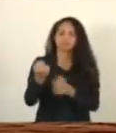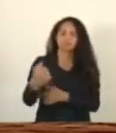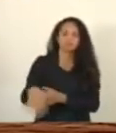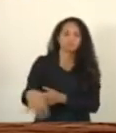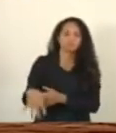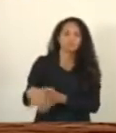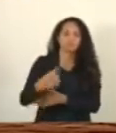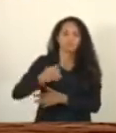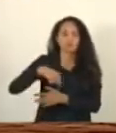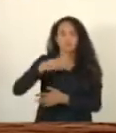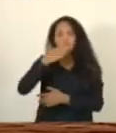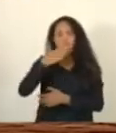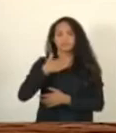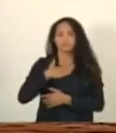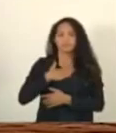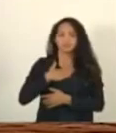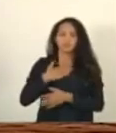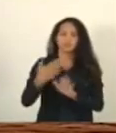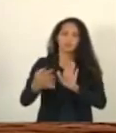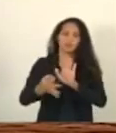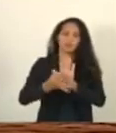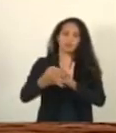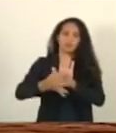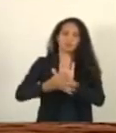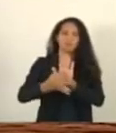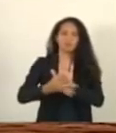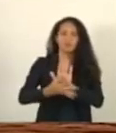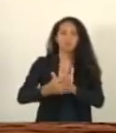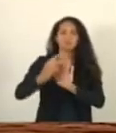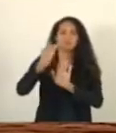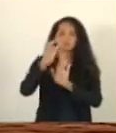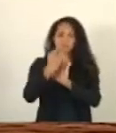pediram para que eu fizesse essa indicação, eu já encaminhei